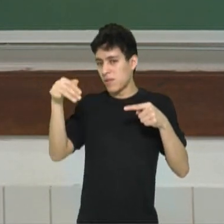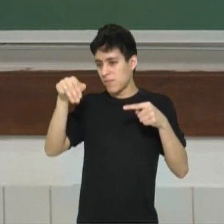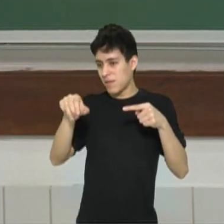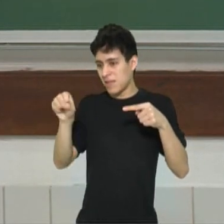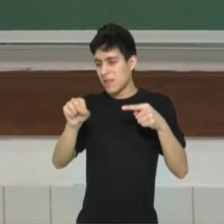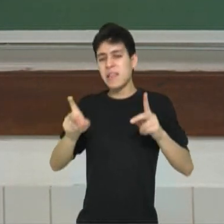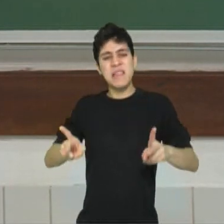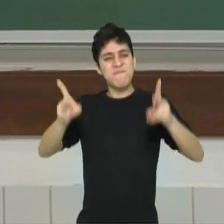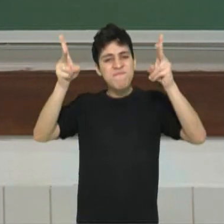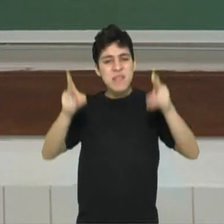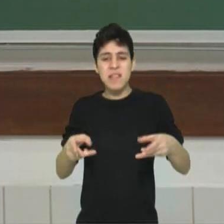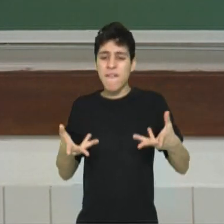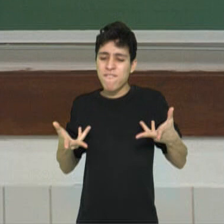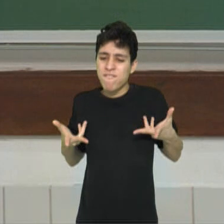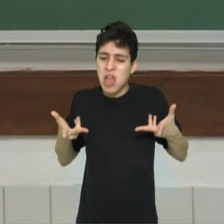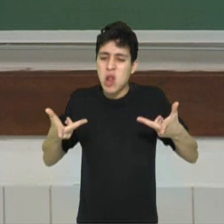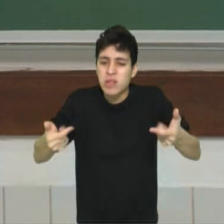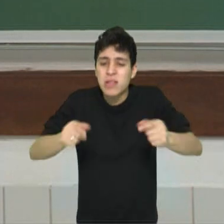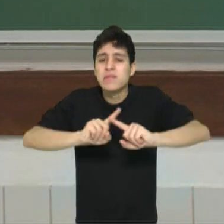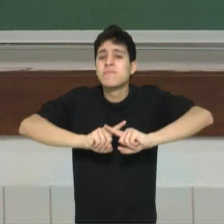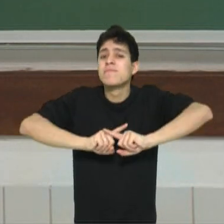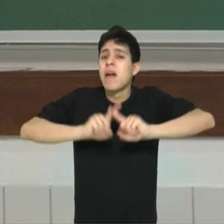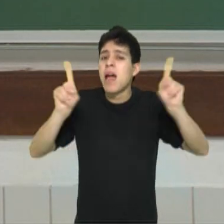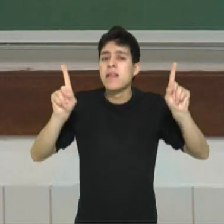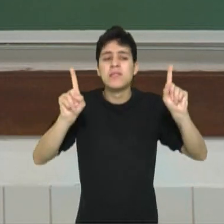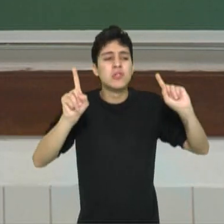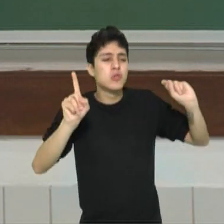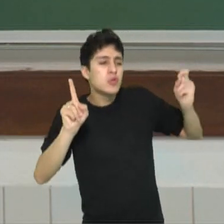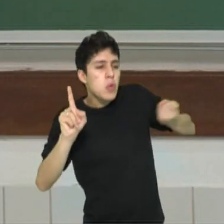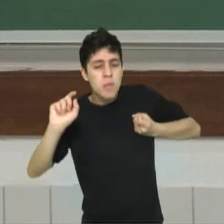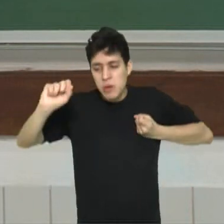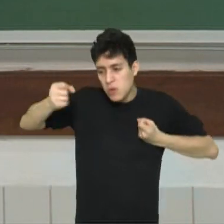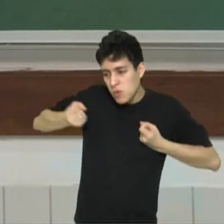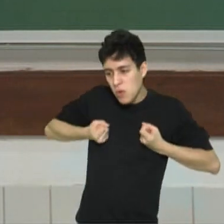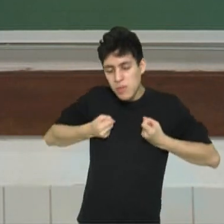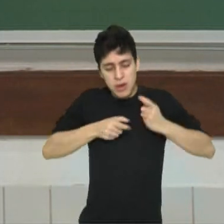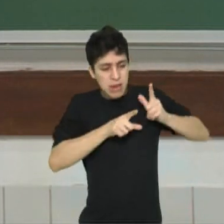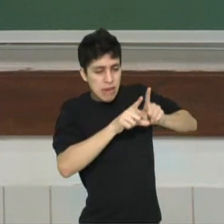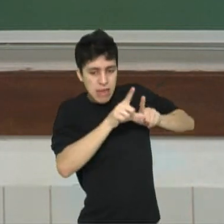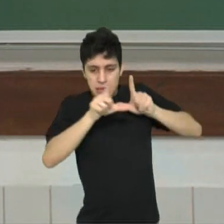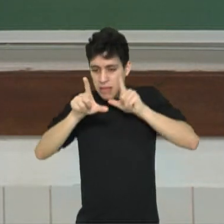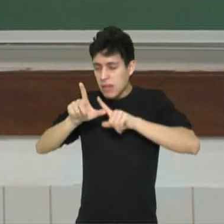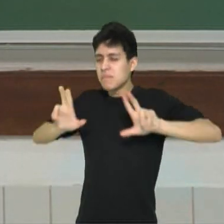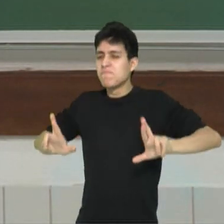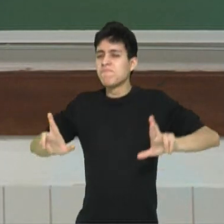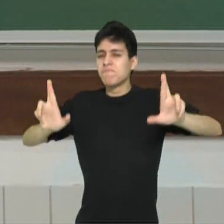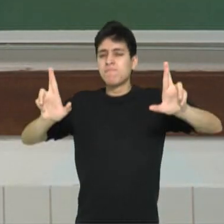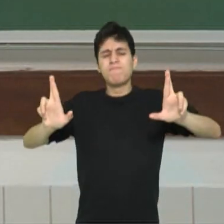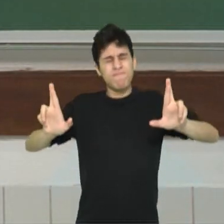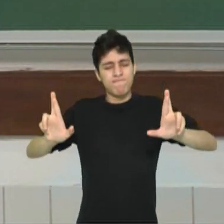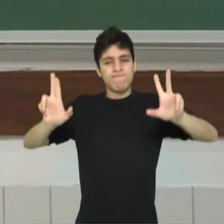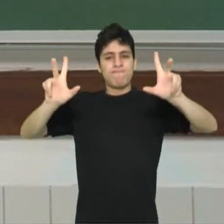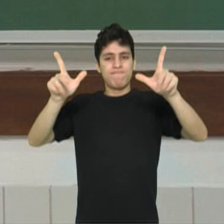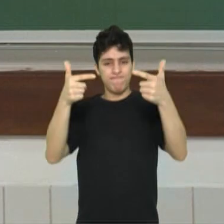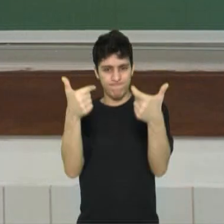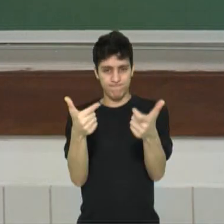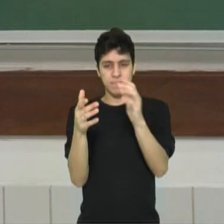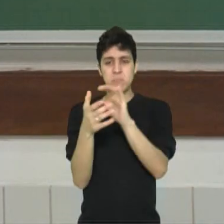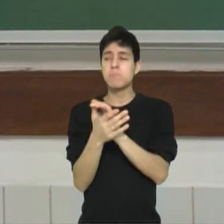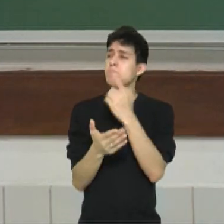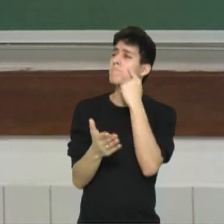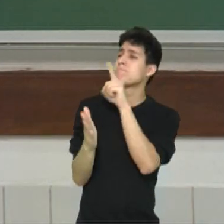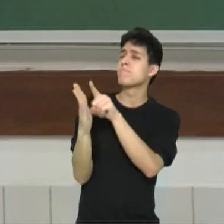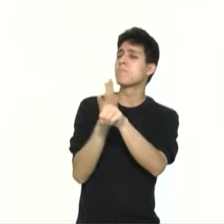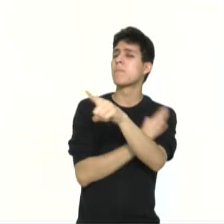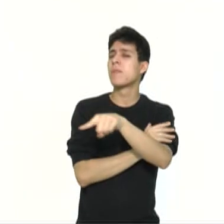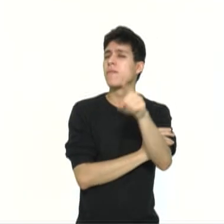exatamente a mesma velocidade, só que falando em unidades diferentes. Continuando, temos um quiz aqui para você pensar rapidinho